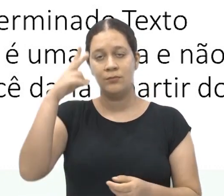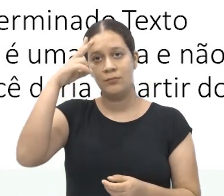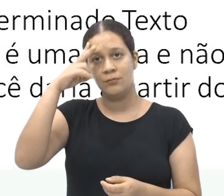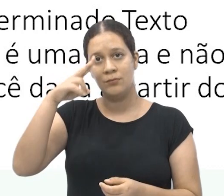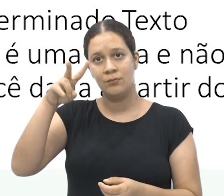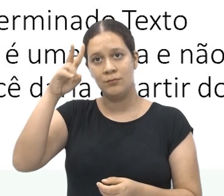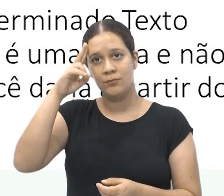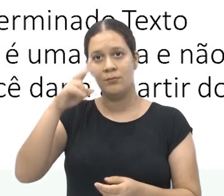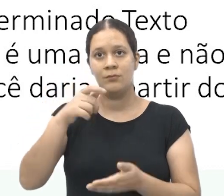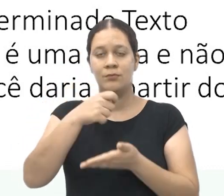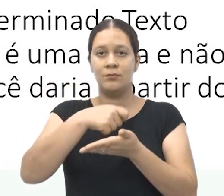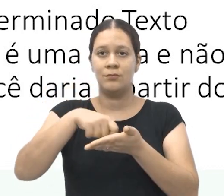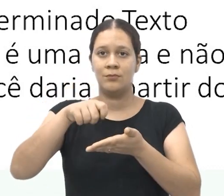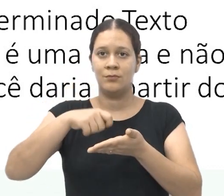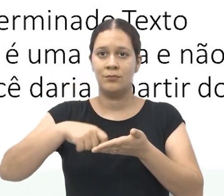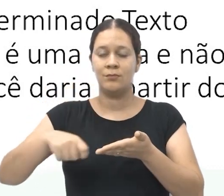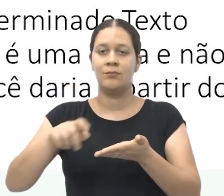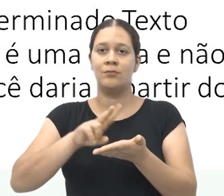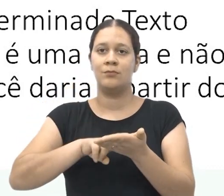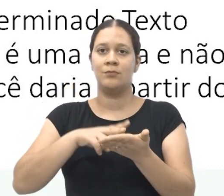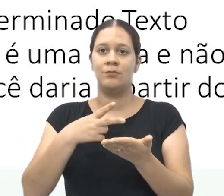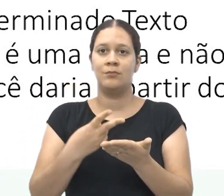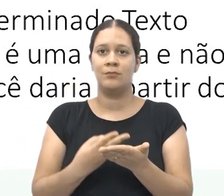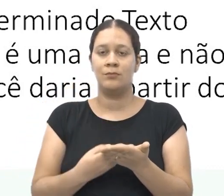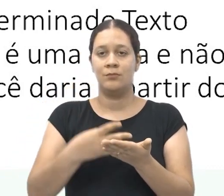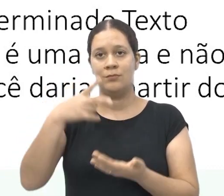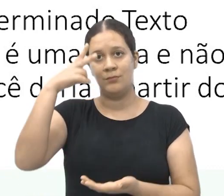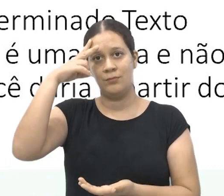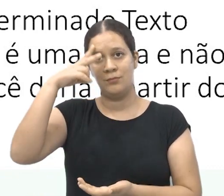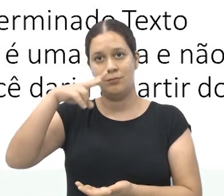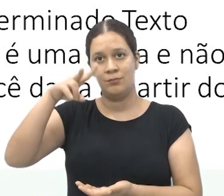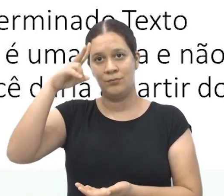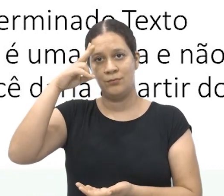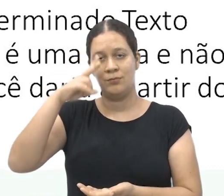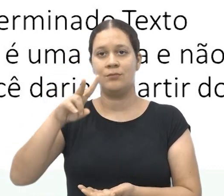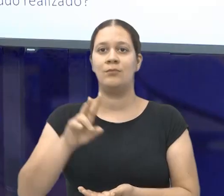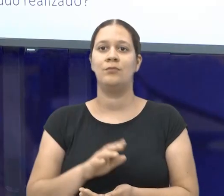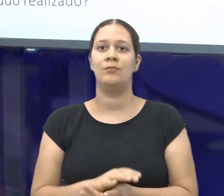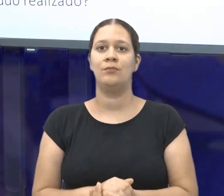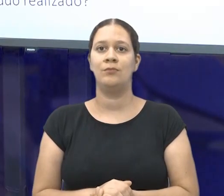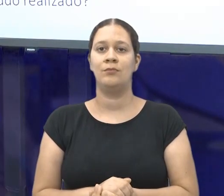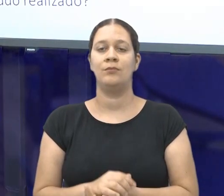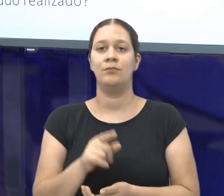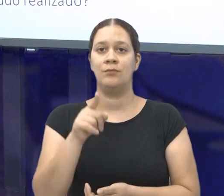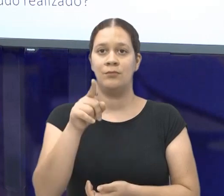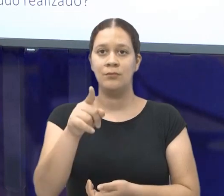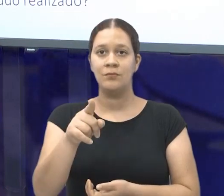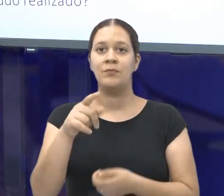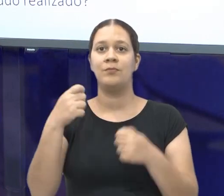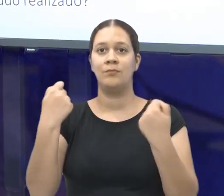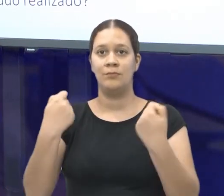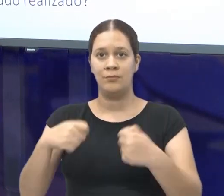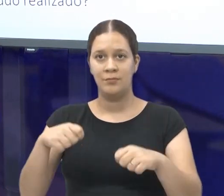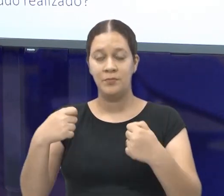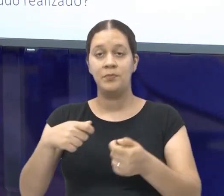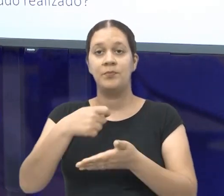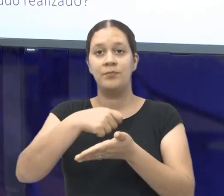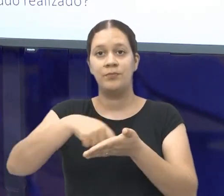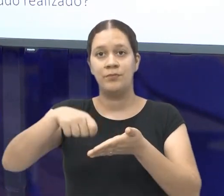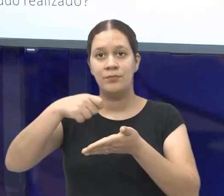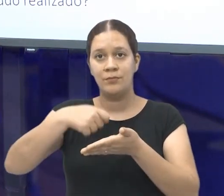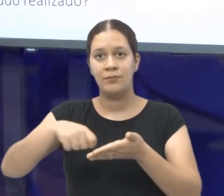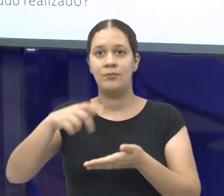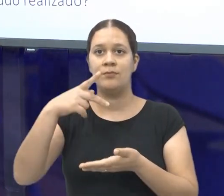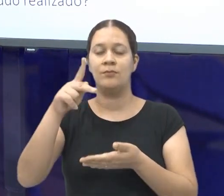histórias dos textos escritos das tradições religiosas. Justifique. E aí você tem mesmo que escrever no